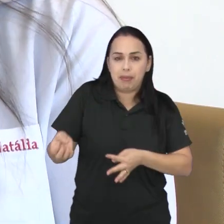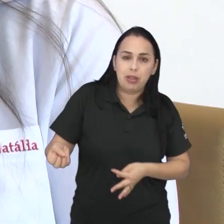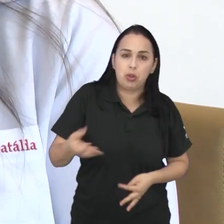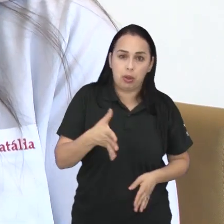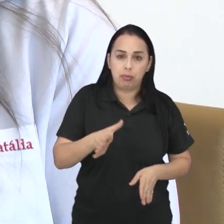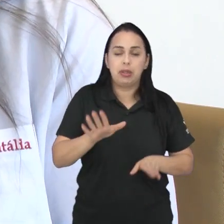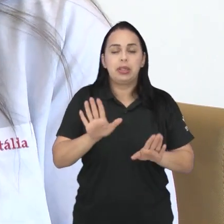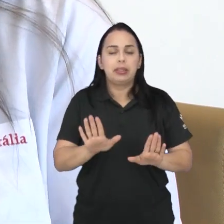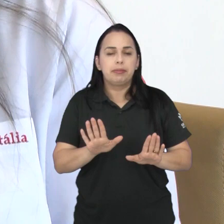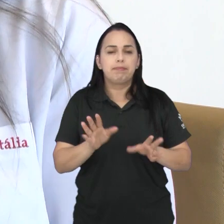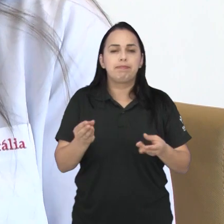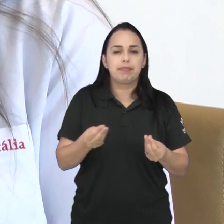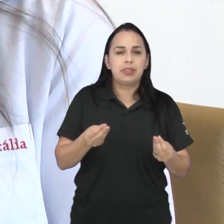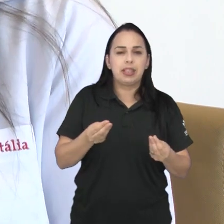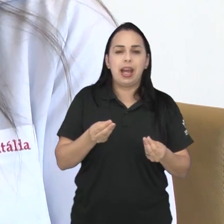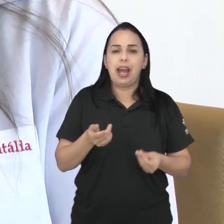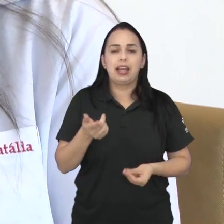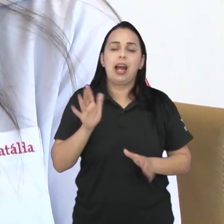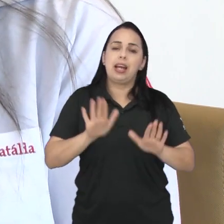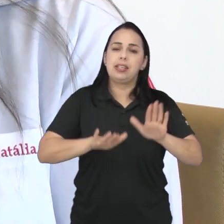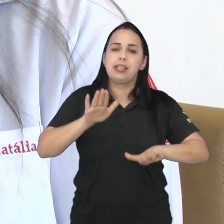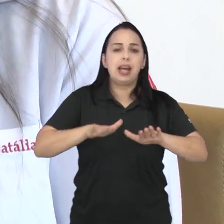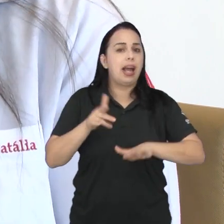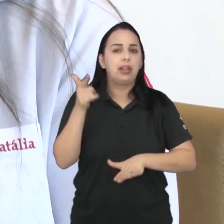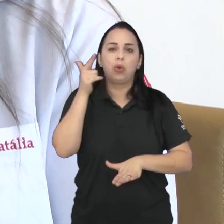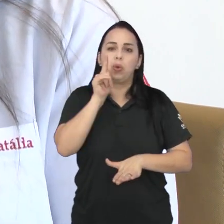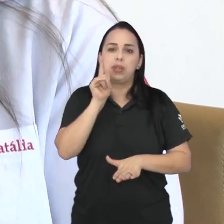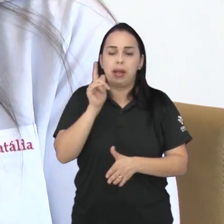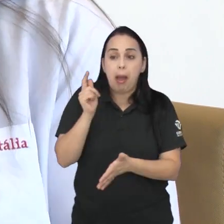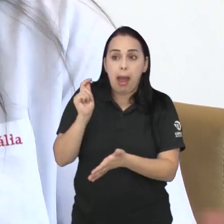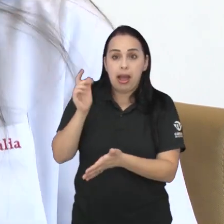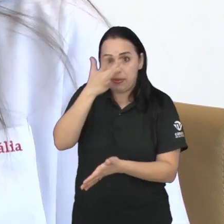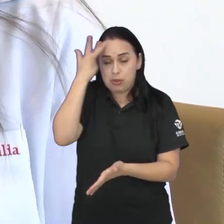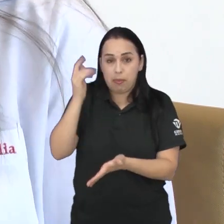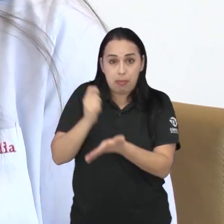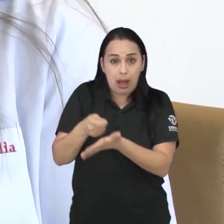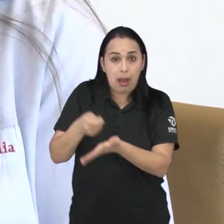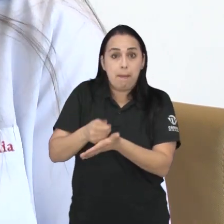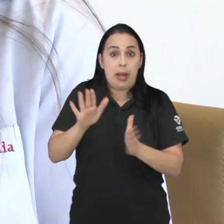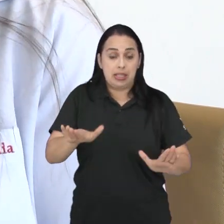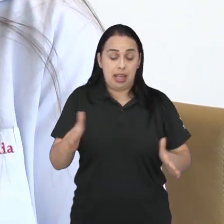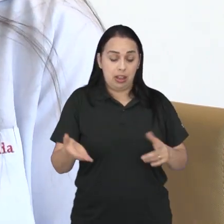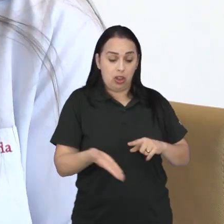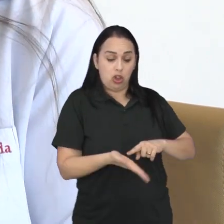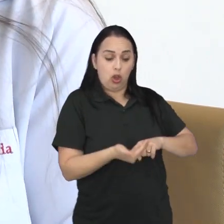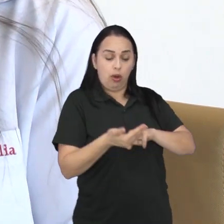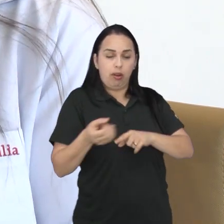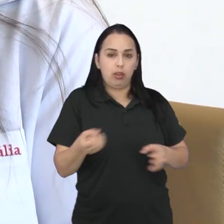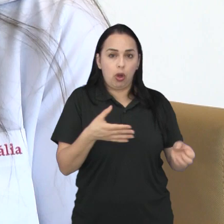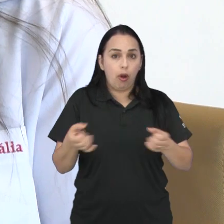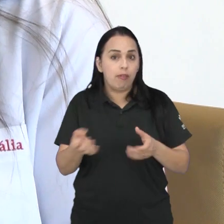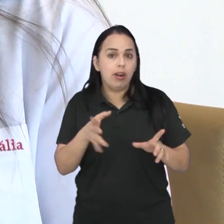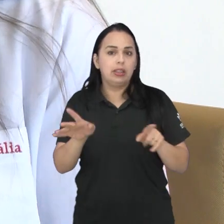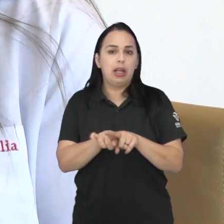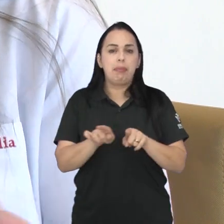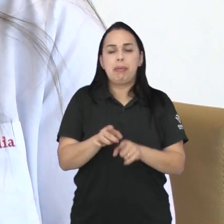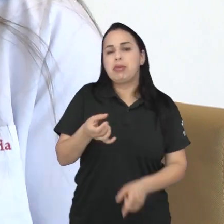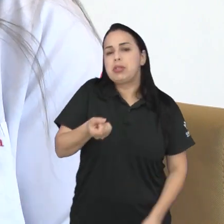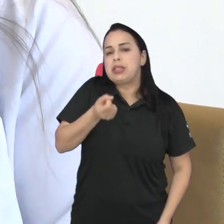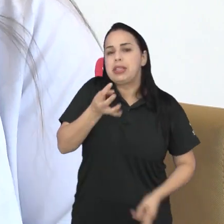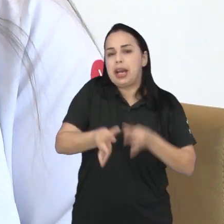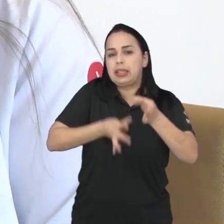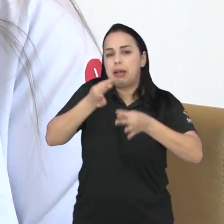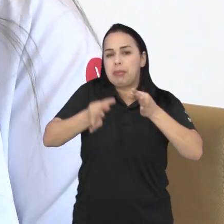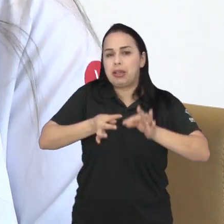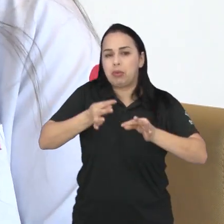múltiplo embora não seja acessível ainda cada vez mais a gente tem novas tecnologias e novos tratamentos com